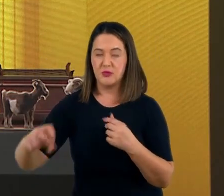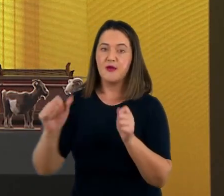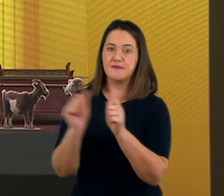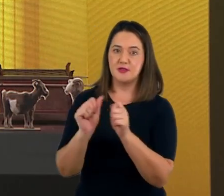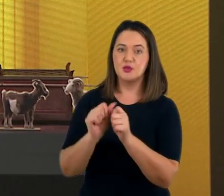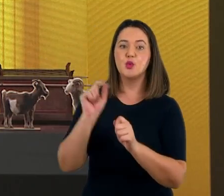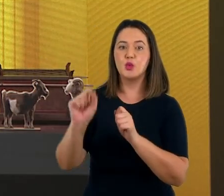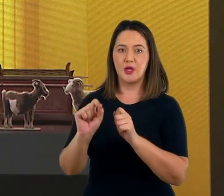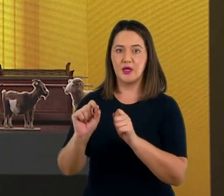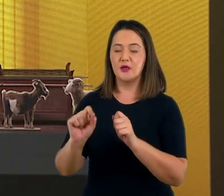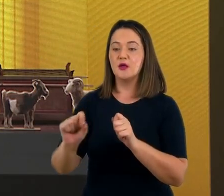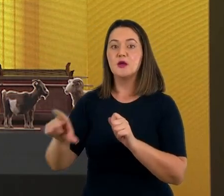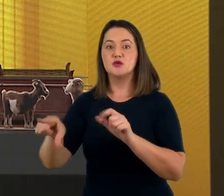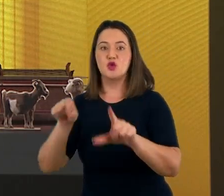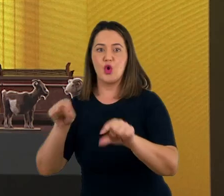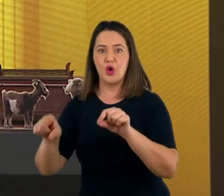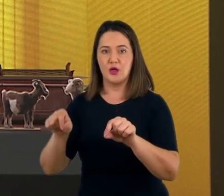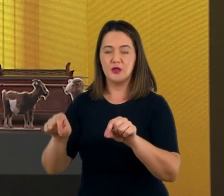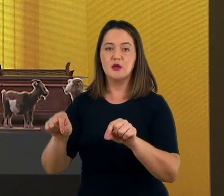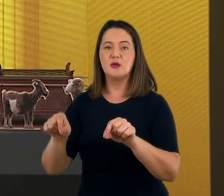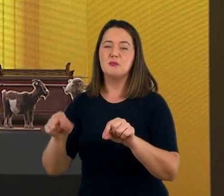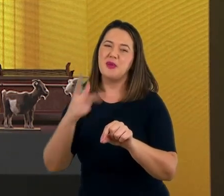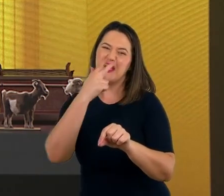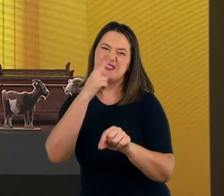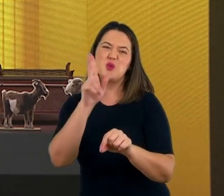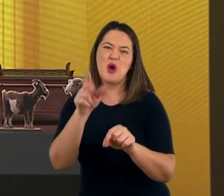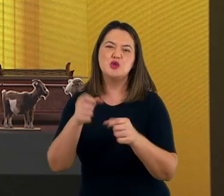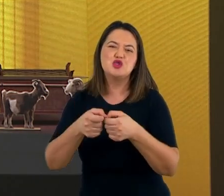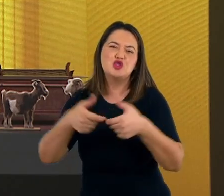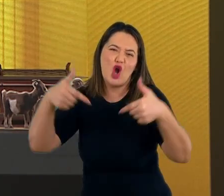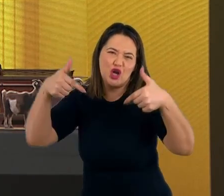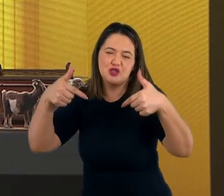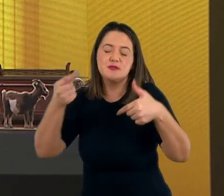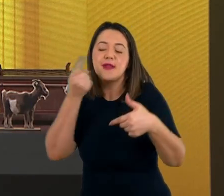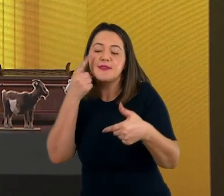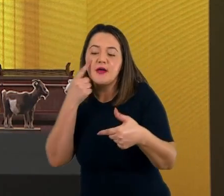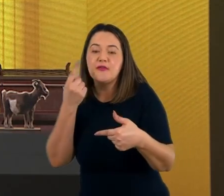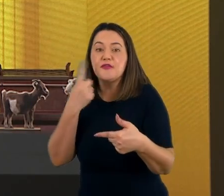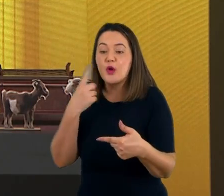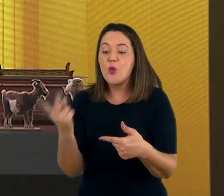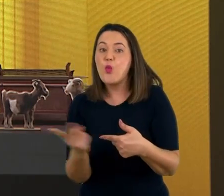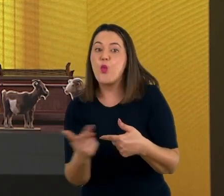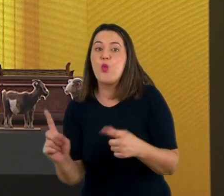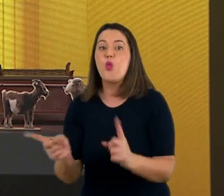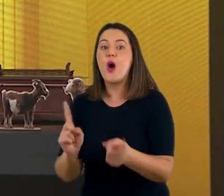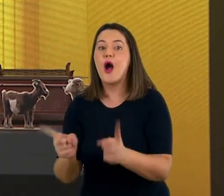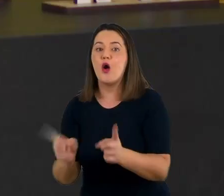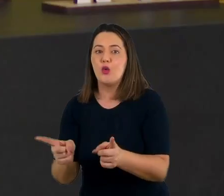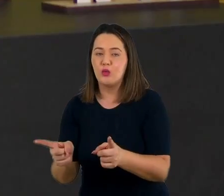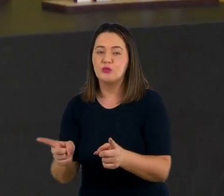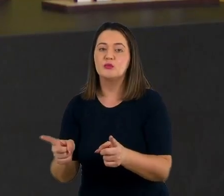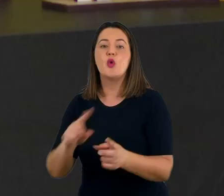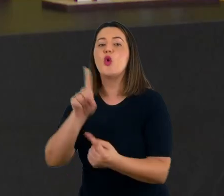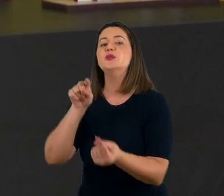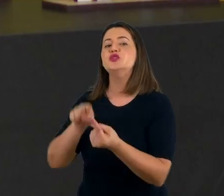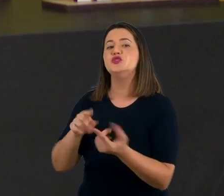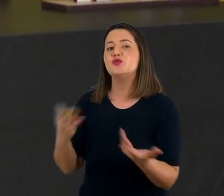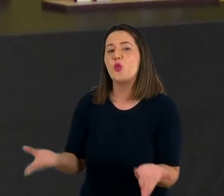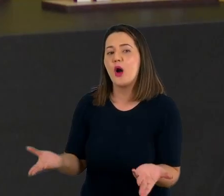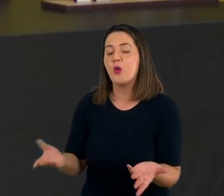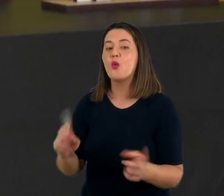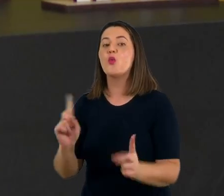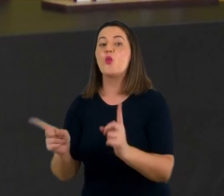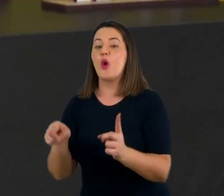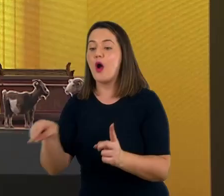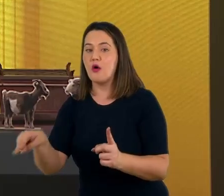bodes. E ele oferecia uma espécie de sorte sobre cada um deles. O objetivo